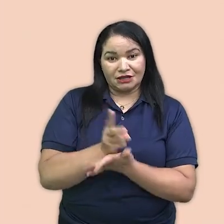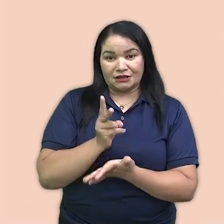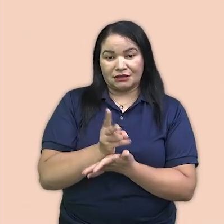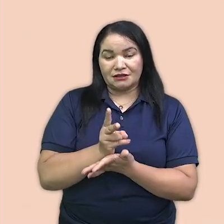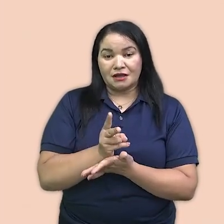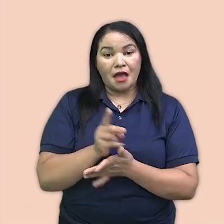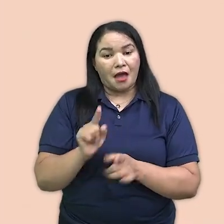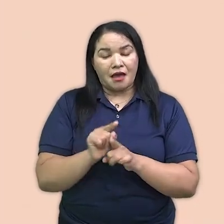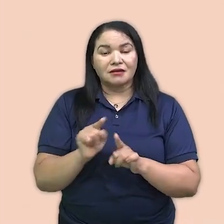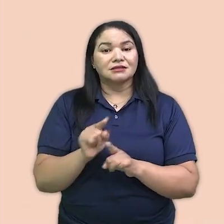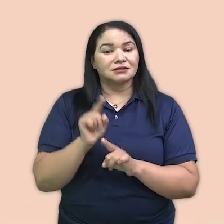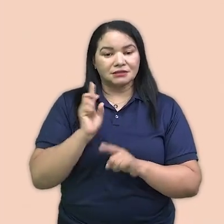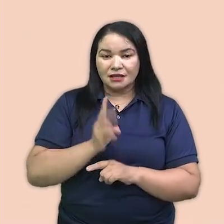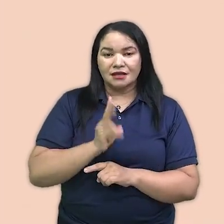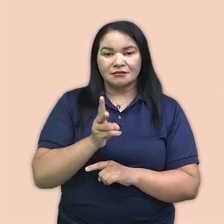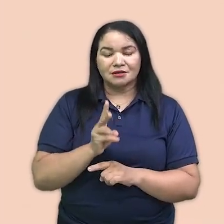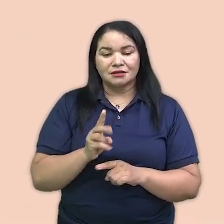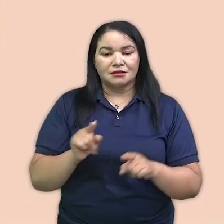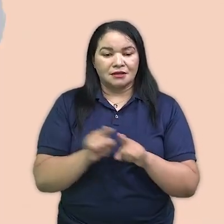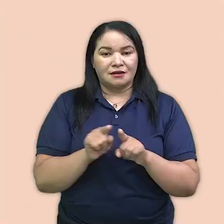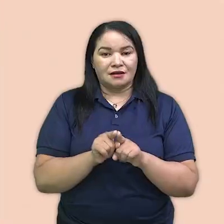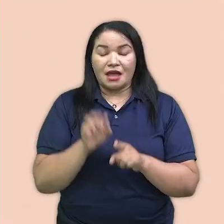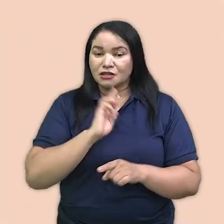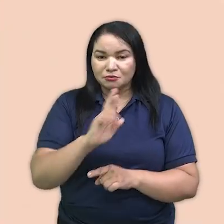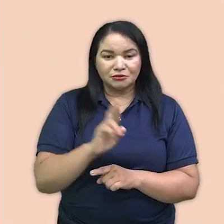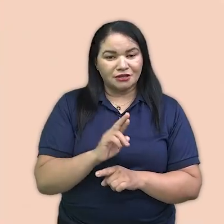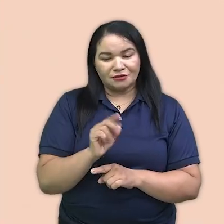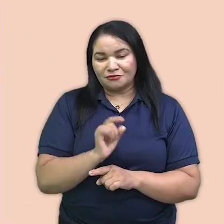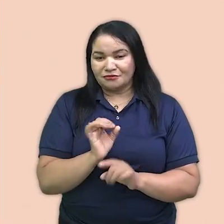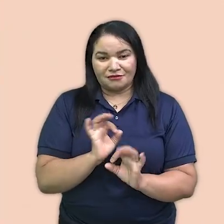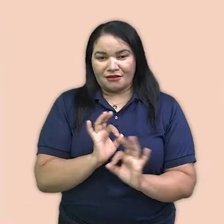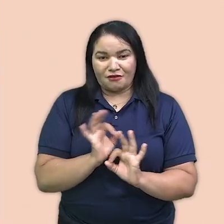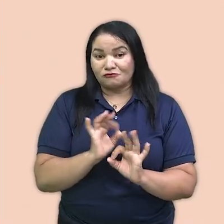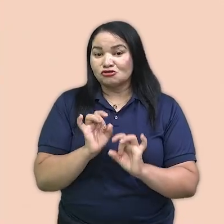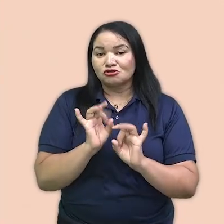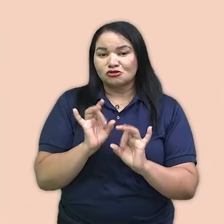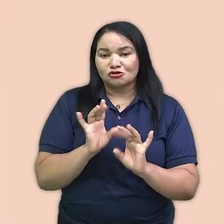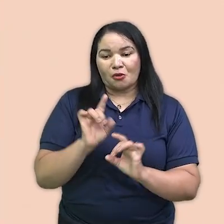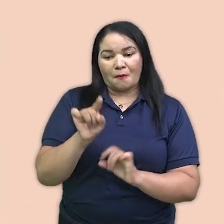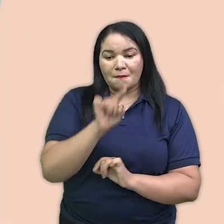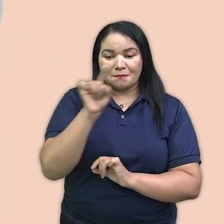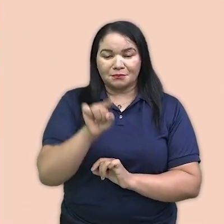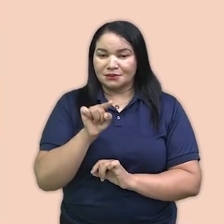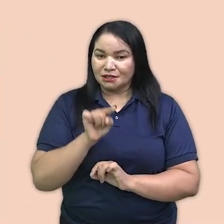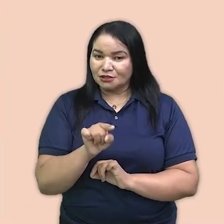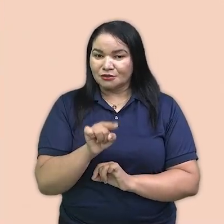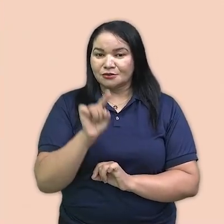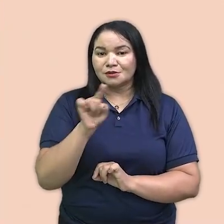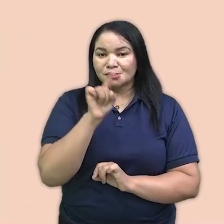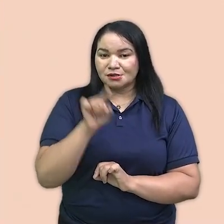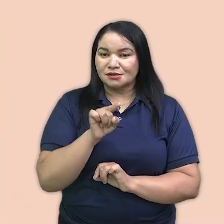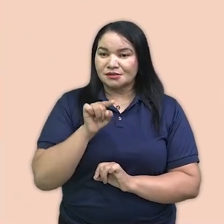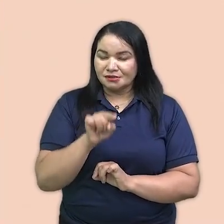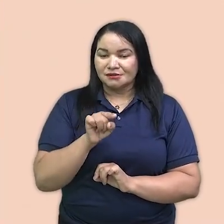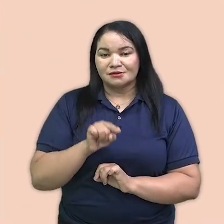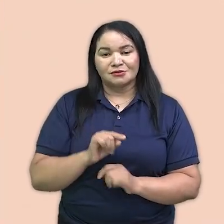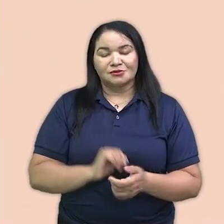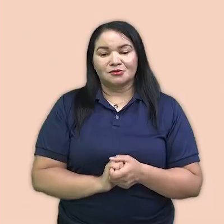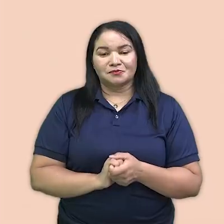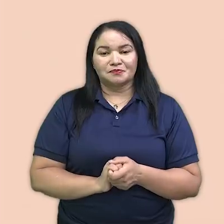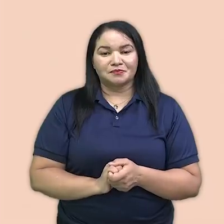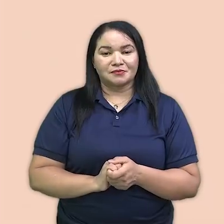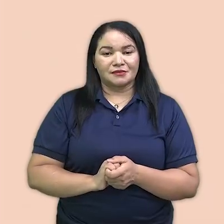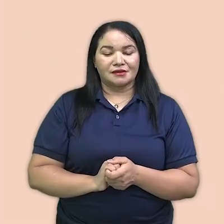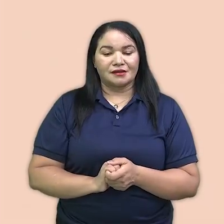né? Ela está sempre questionando, na verdade ela não está nem respondendo, ela está só perguntando, sempre levantando